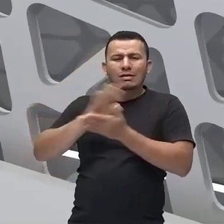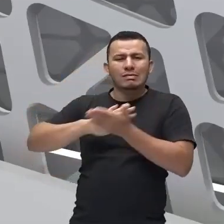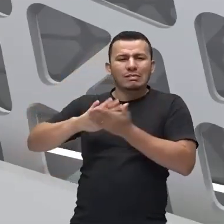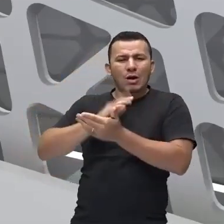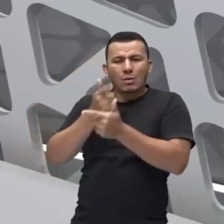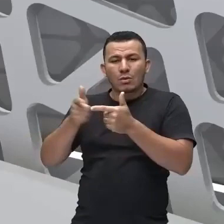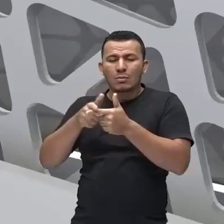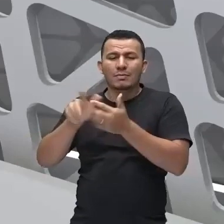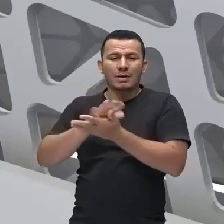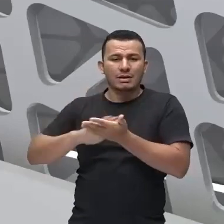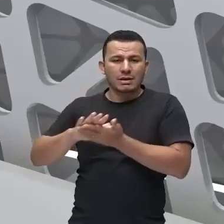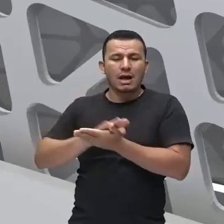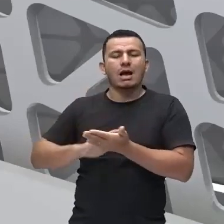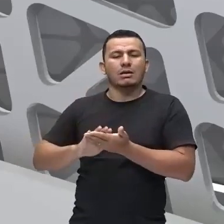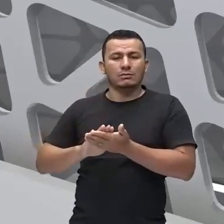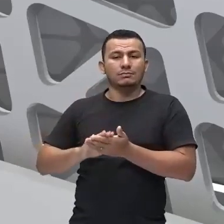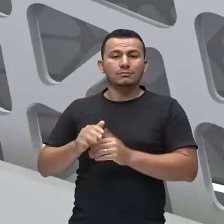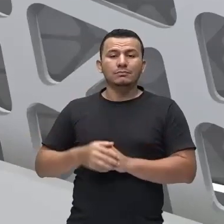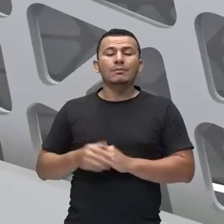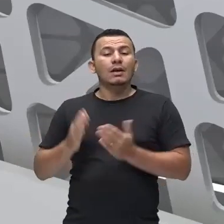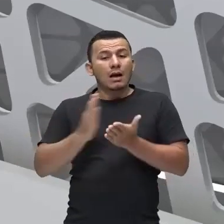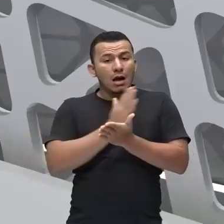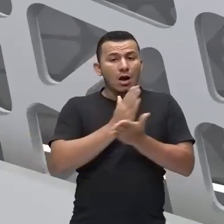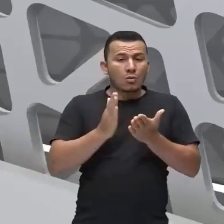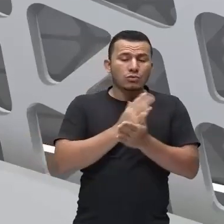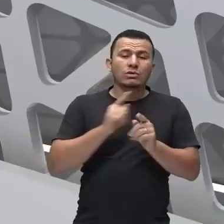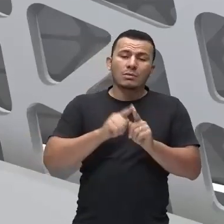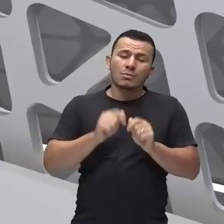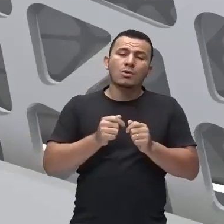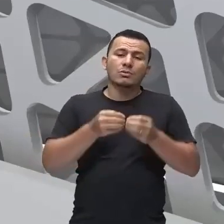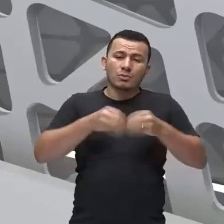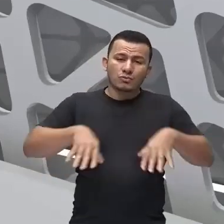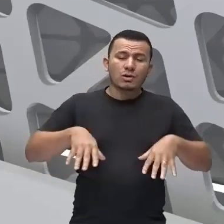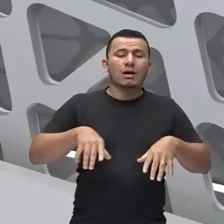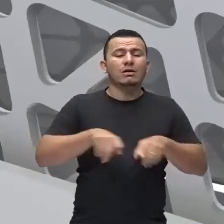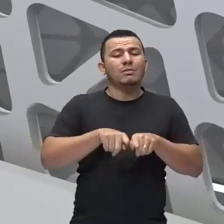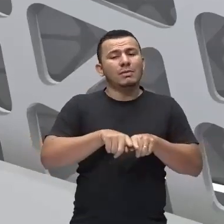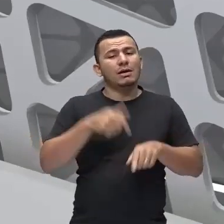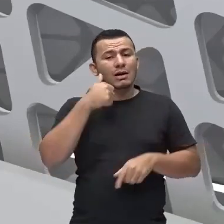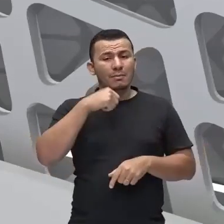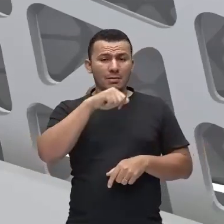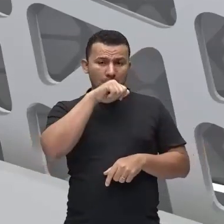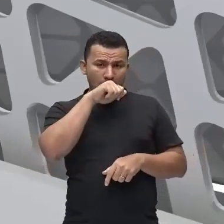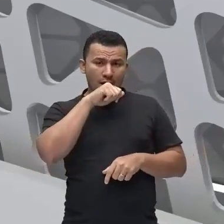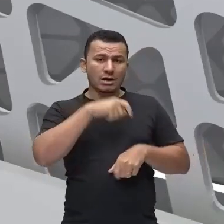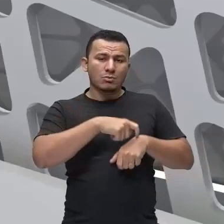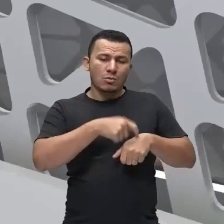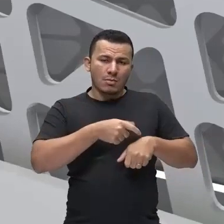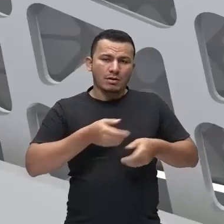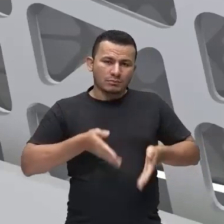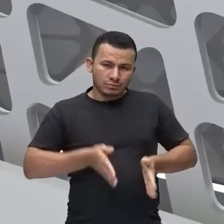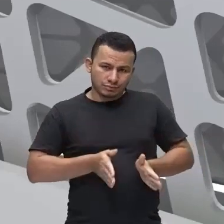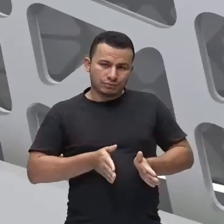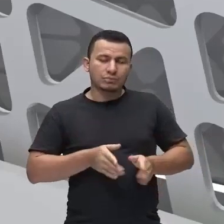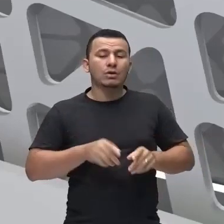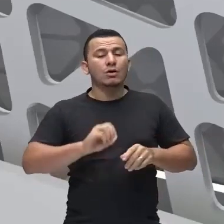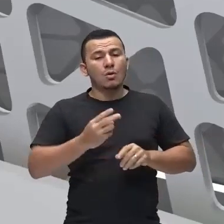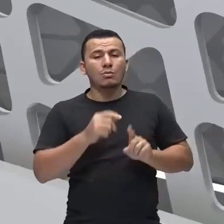complicação para o bebê e, em alguns casos, até para a mãe, né? Estamos falando aí do primeiro mês de